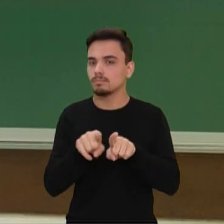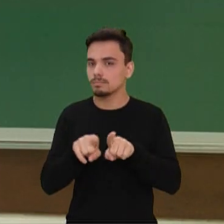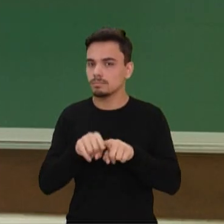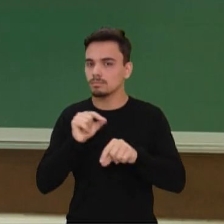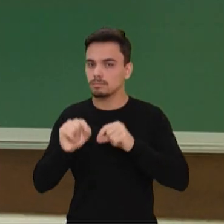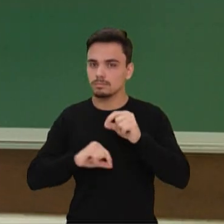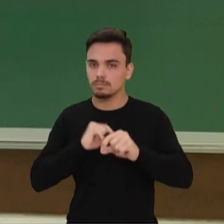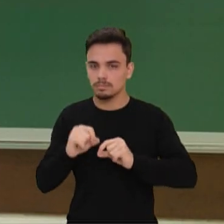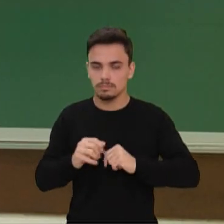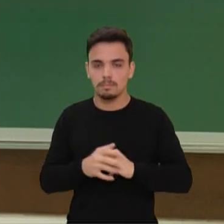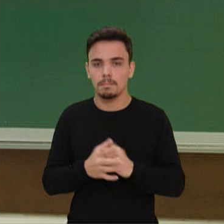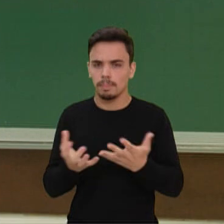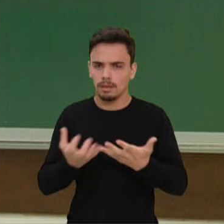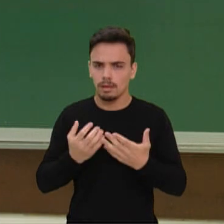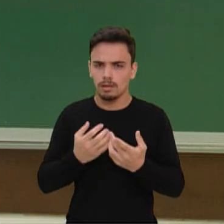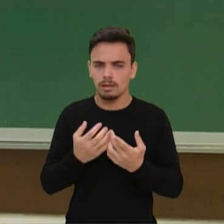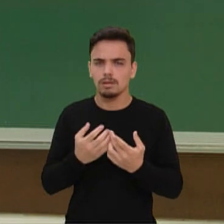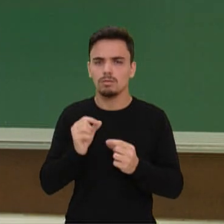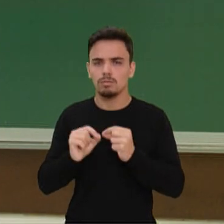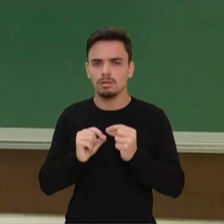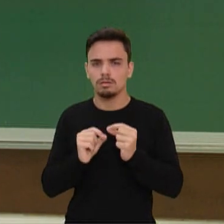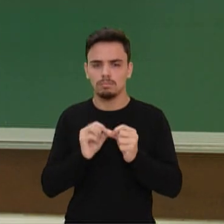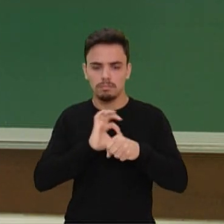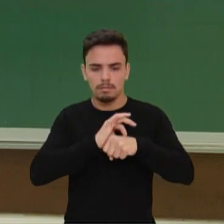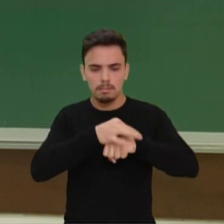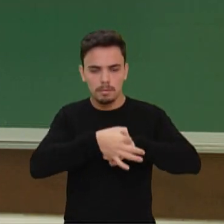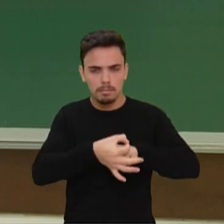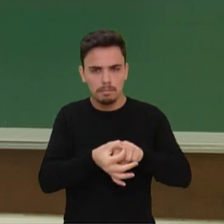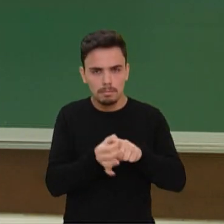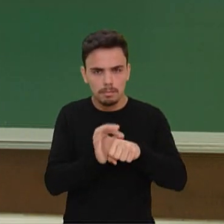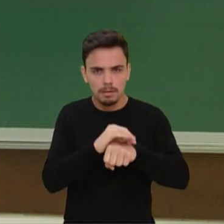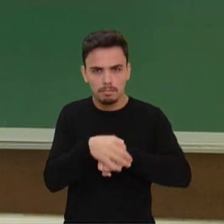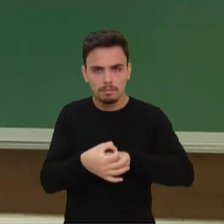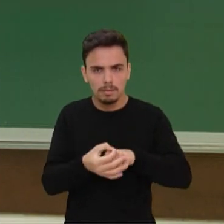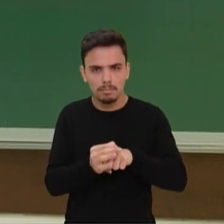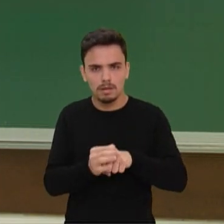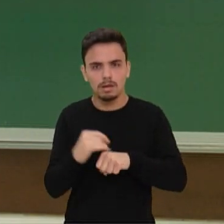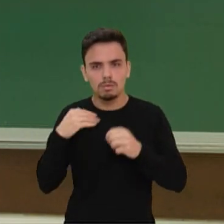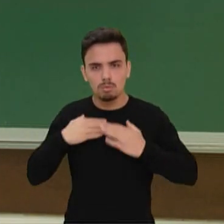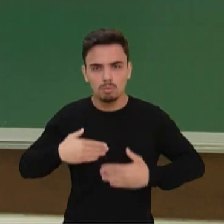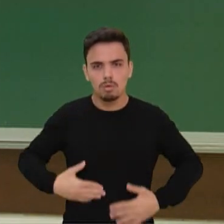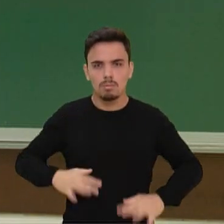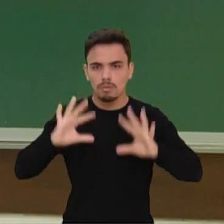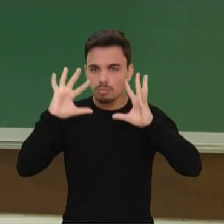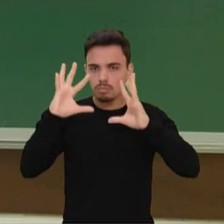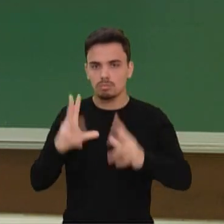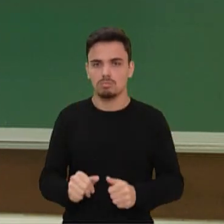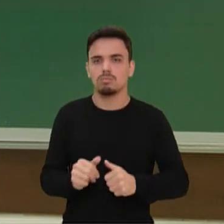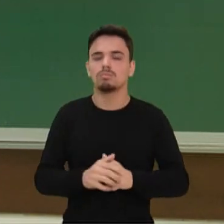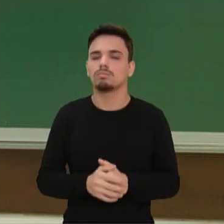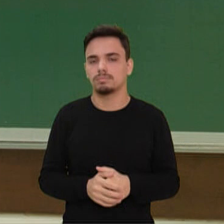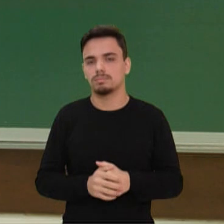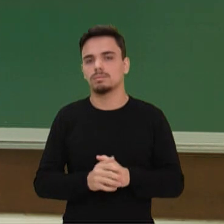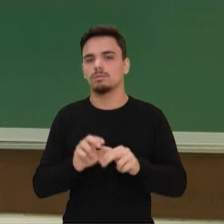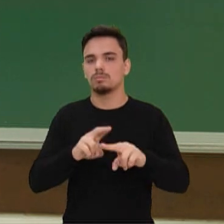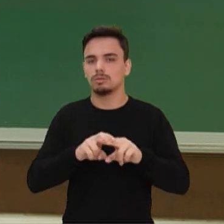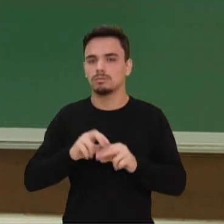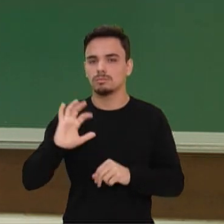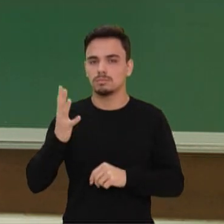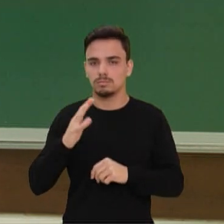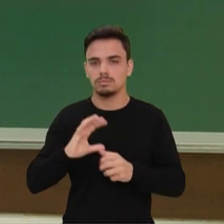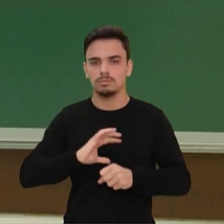ele quer atacar as células do corpo, ele quer se apoderar de uma célula. É isso que faz o vírus.